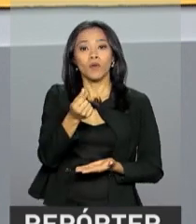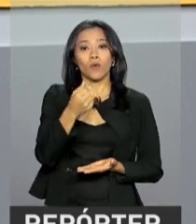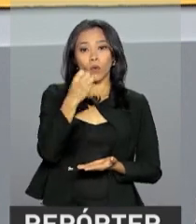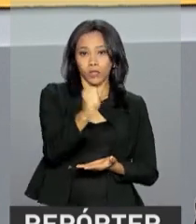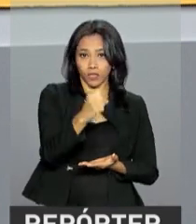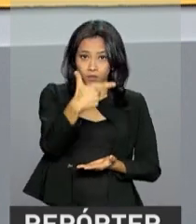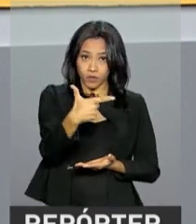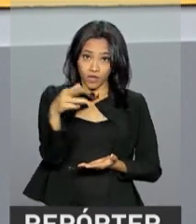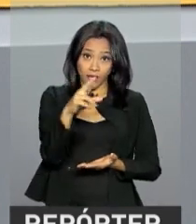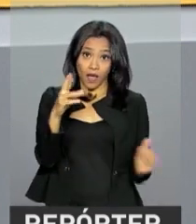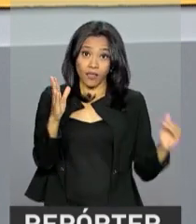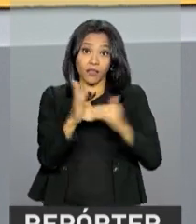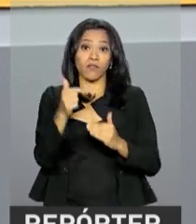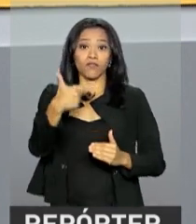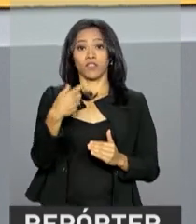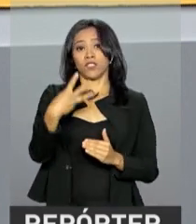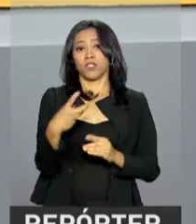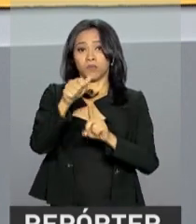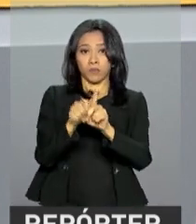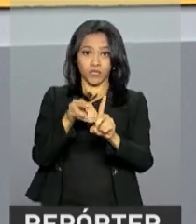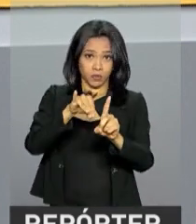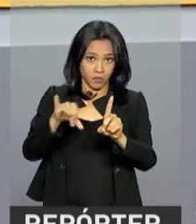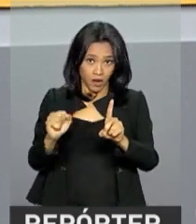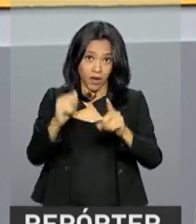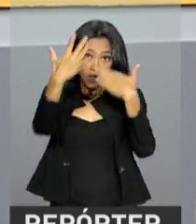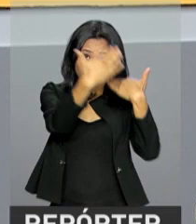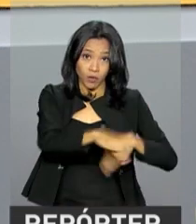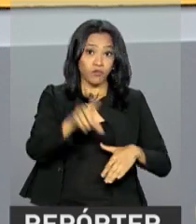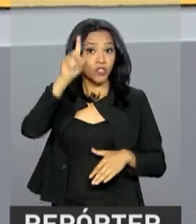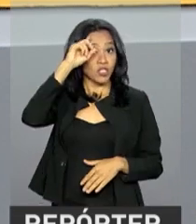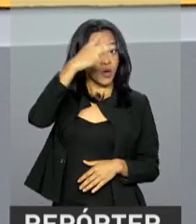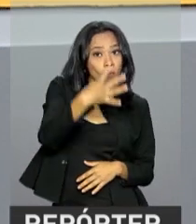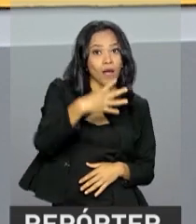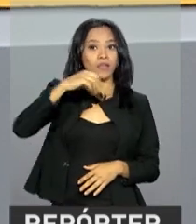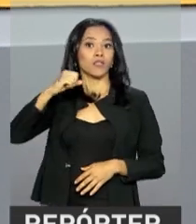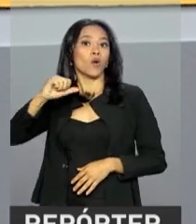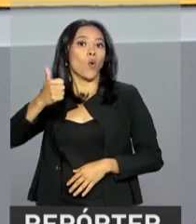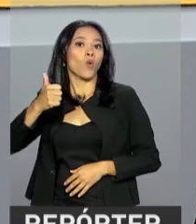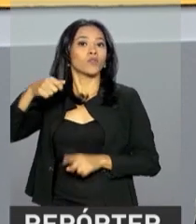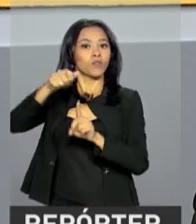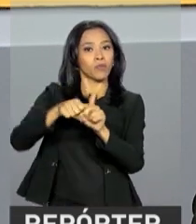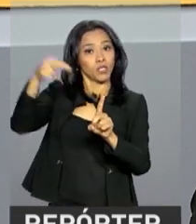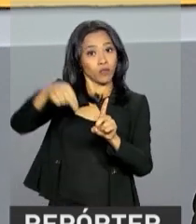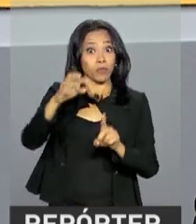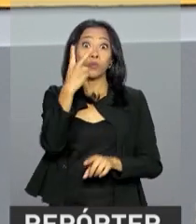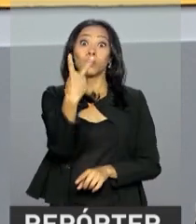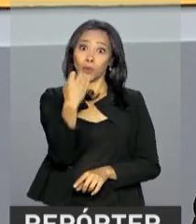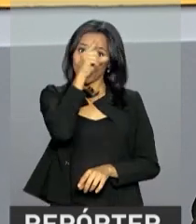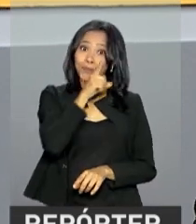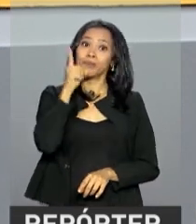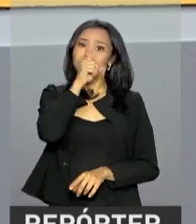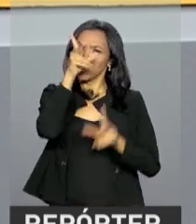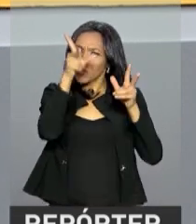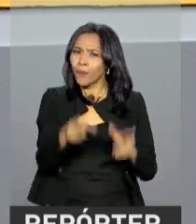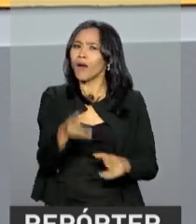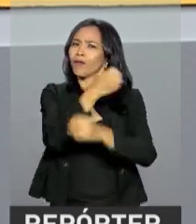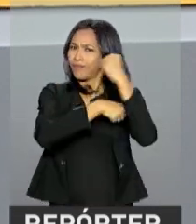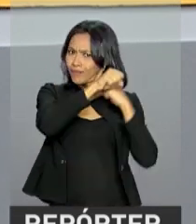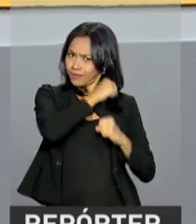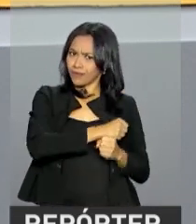vai até 23 de maio as provas serão nos dias 4 e 11 de novembro dois domingos assim como no ano passado